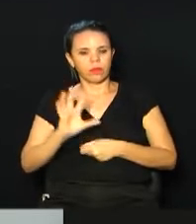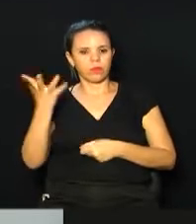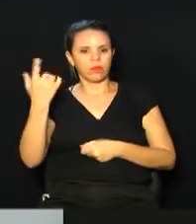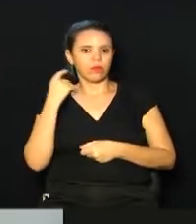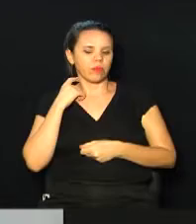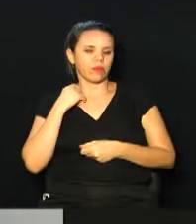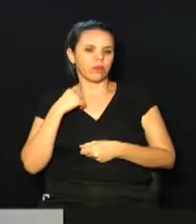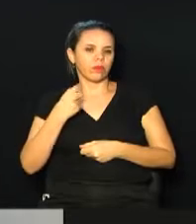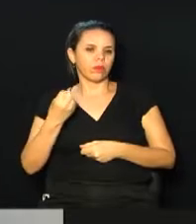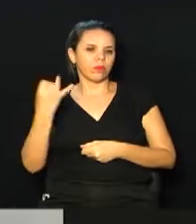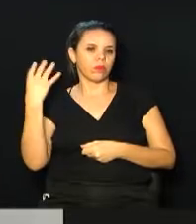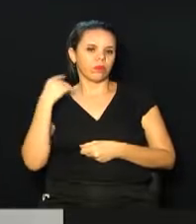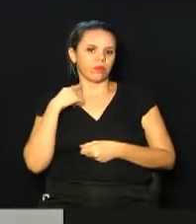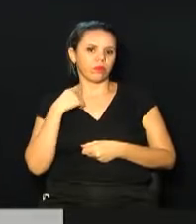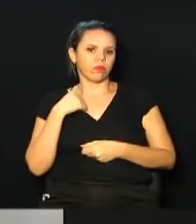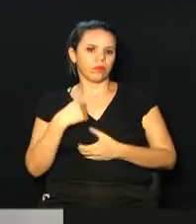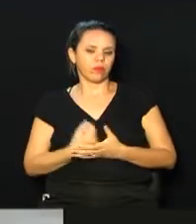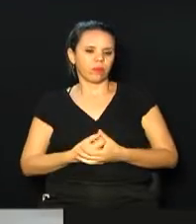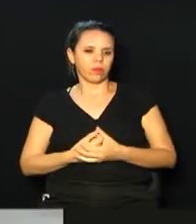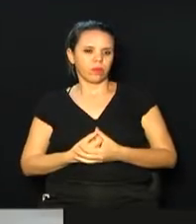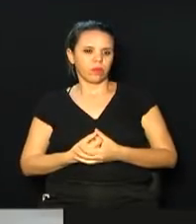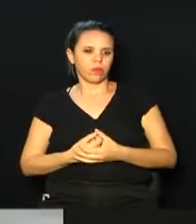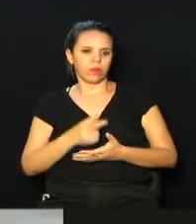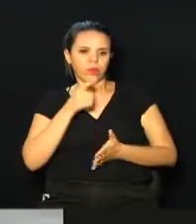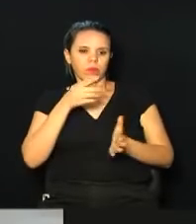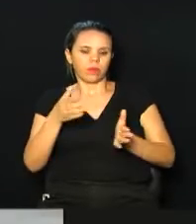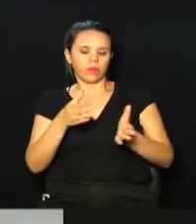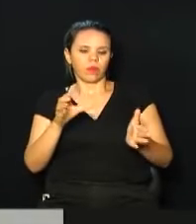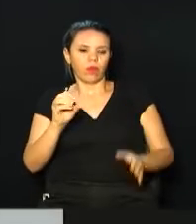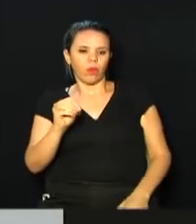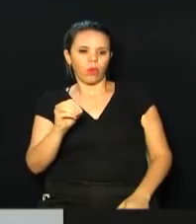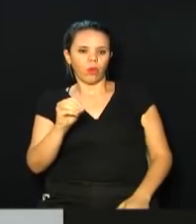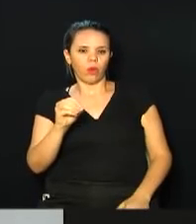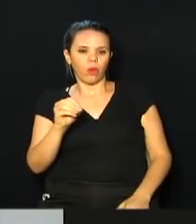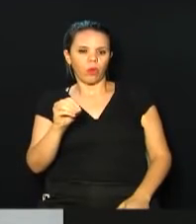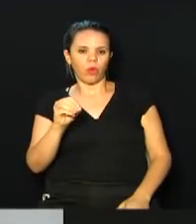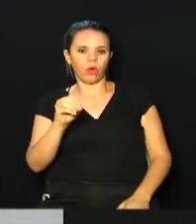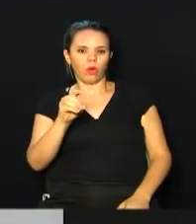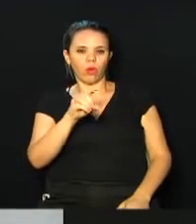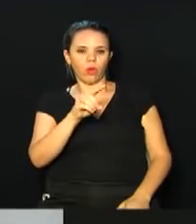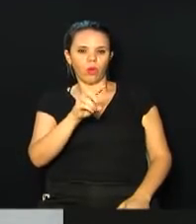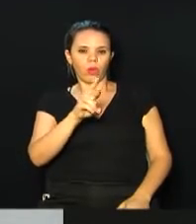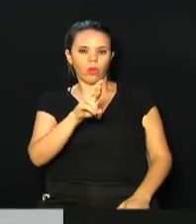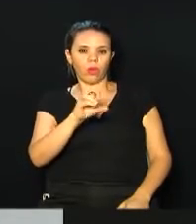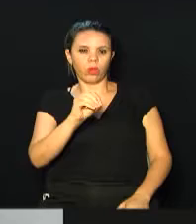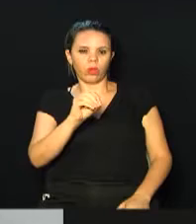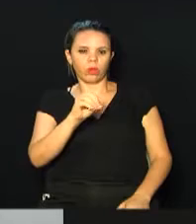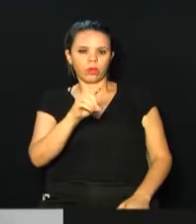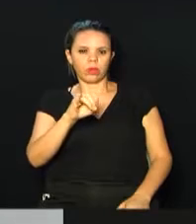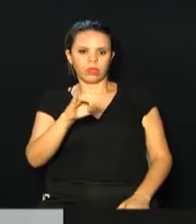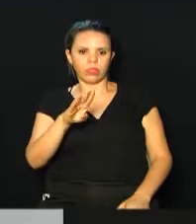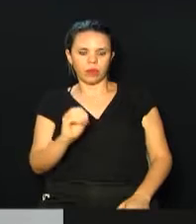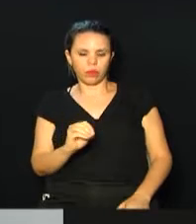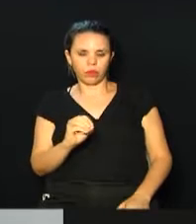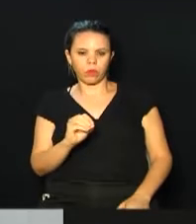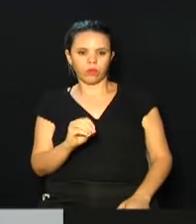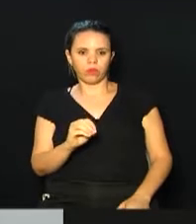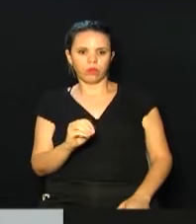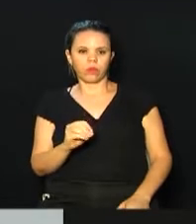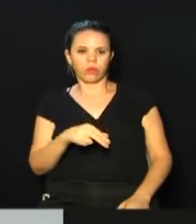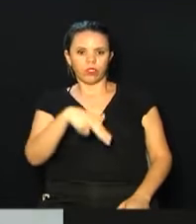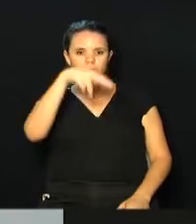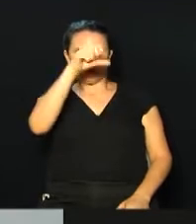montante, ou seja, na Orozimbo, na Princesa do Oeste e na Norte-Sul. Ele foi